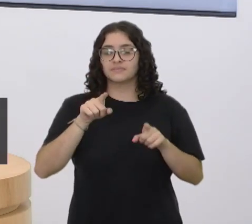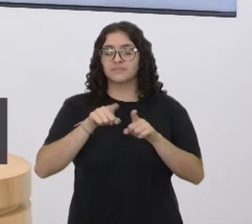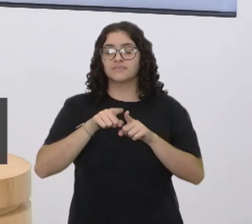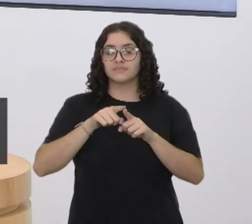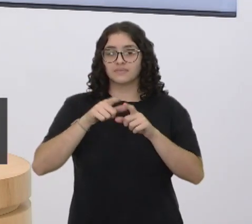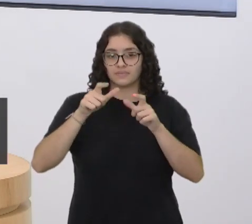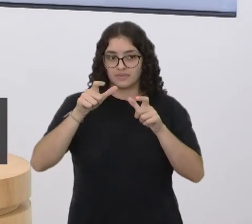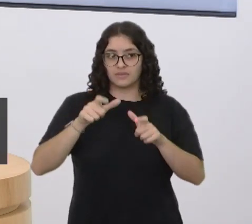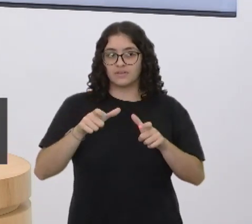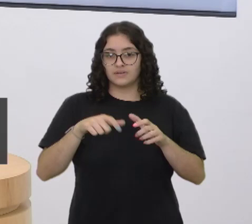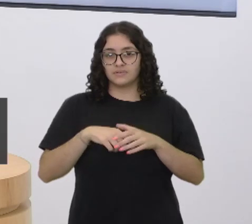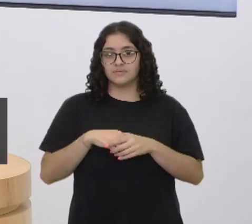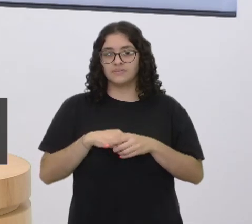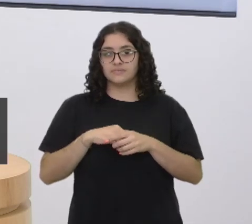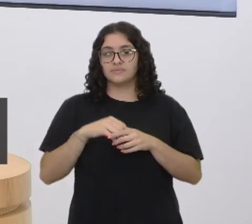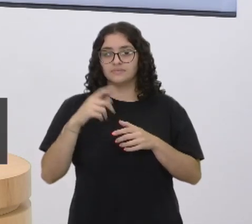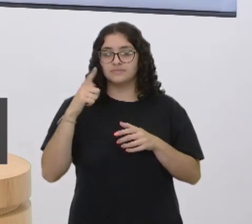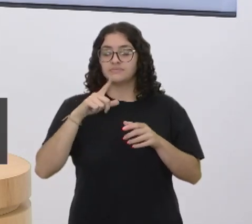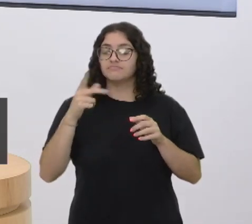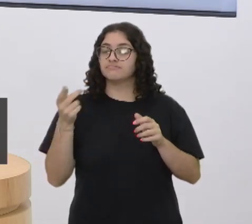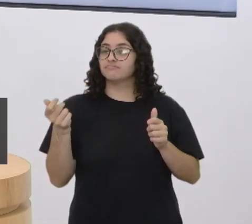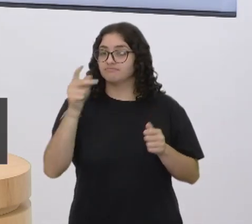espaço de tempo, vamos dizer, de um ano.